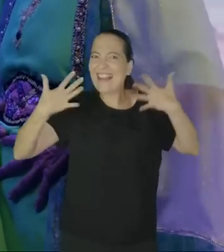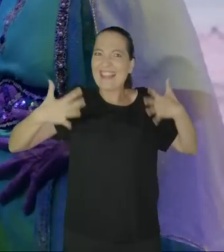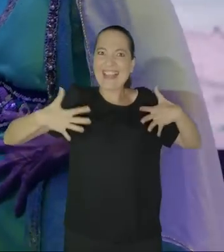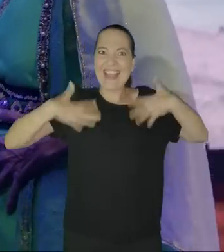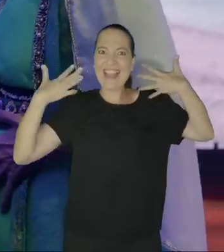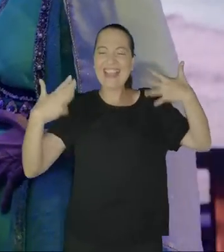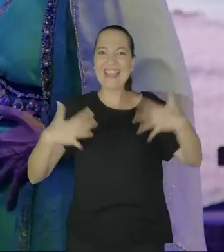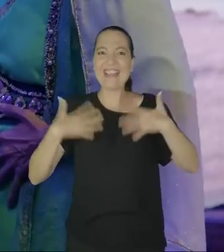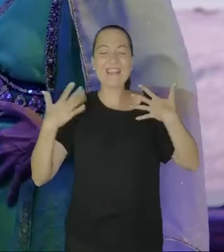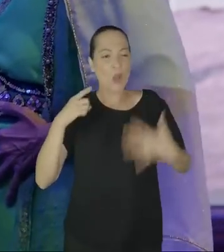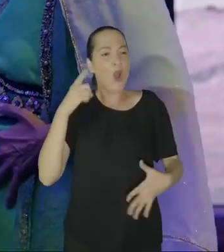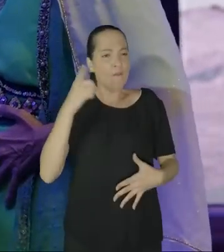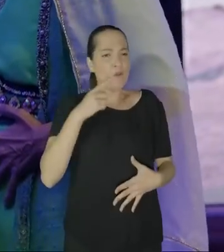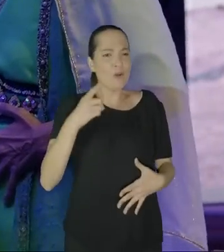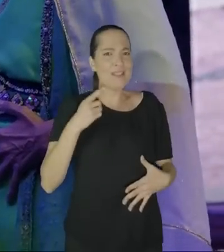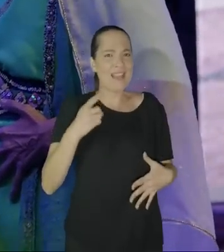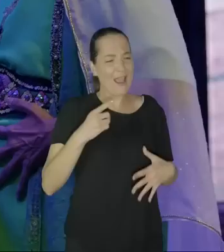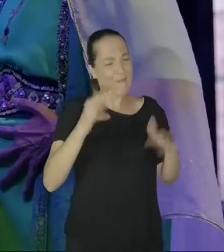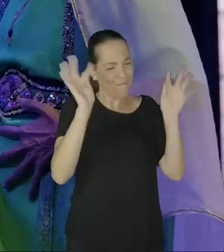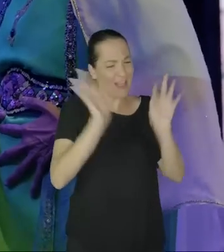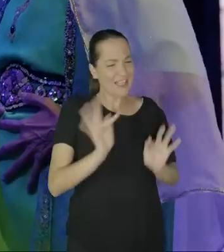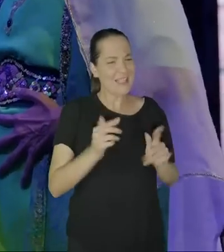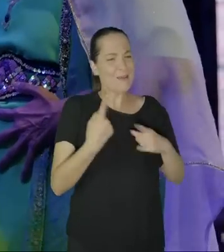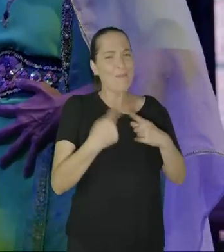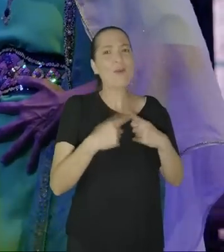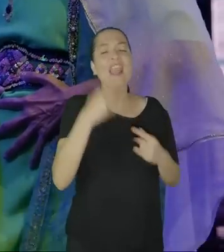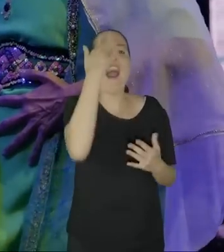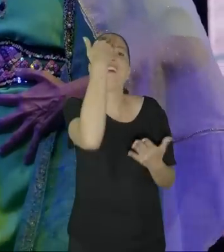És feliz por teres acreditado.